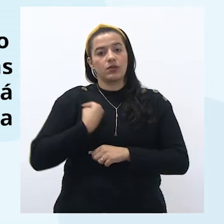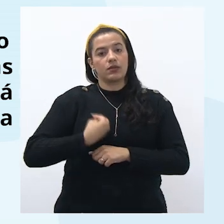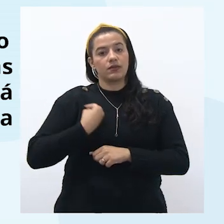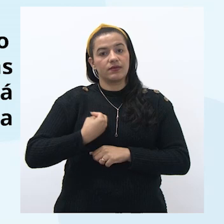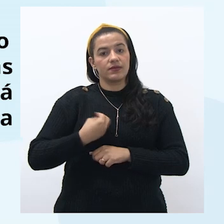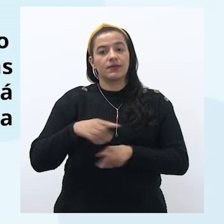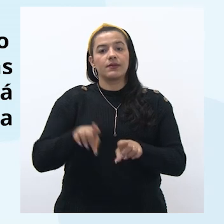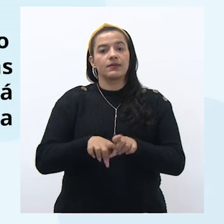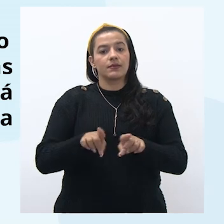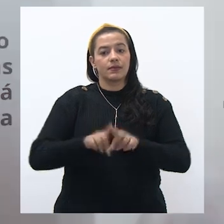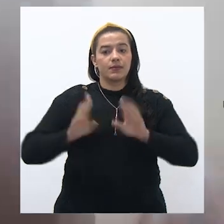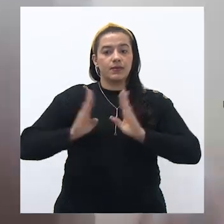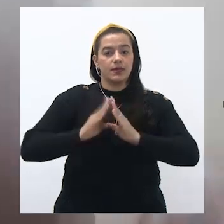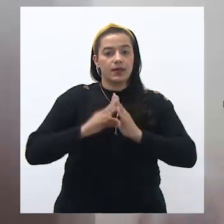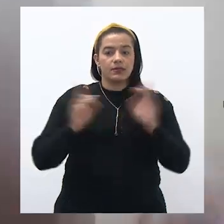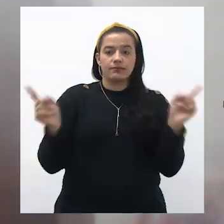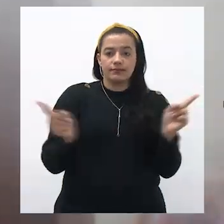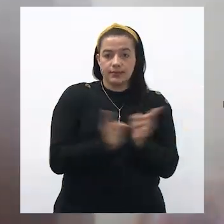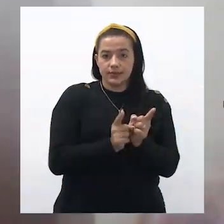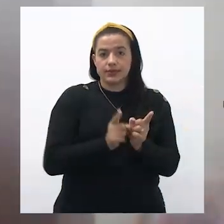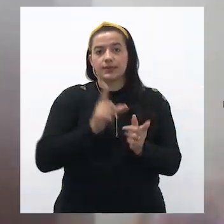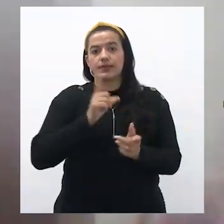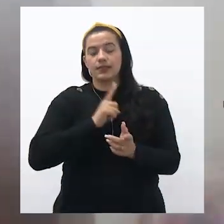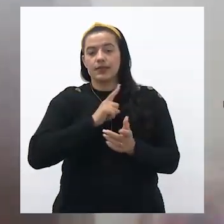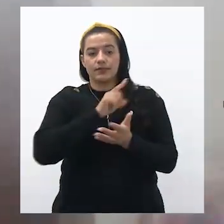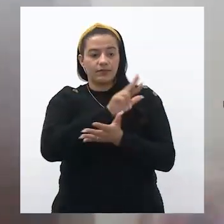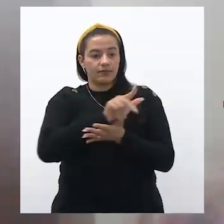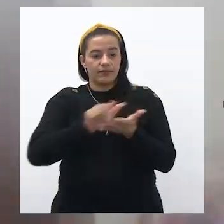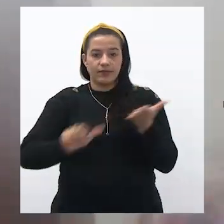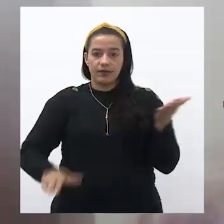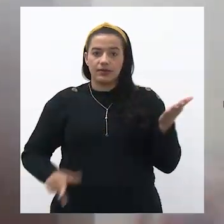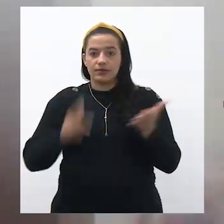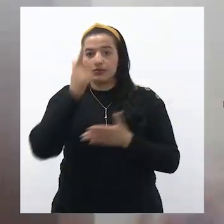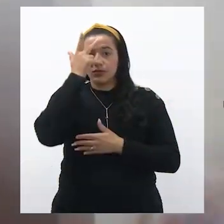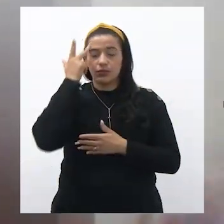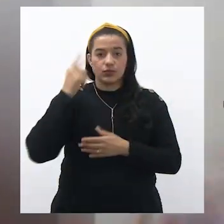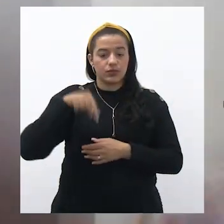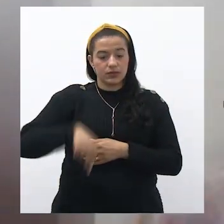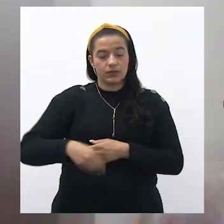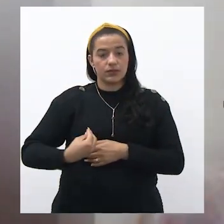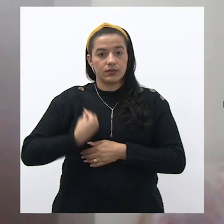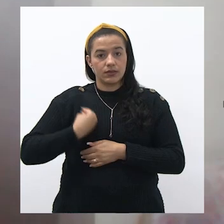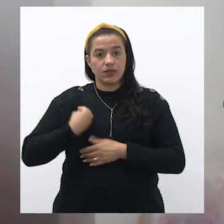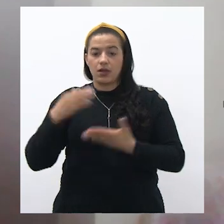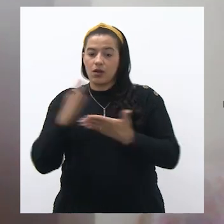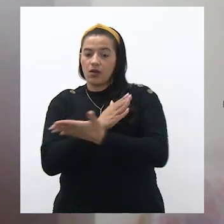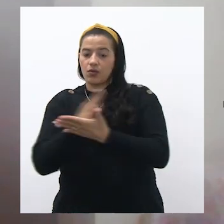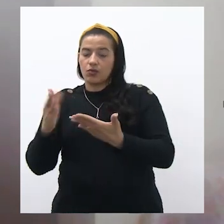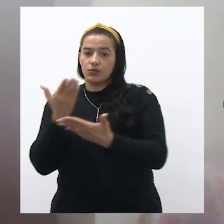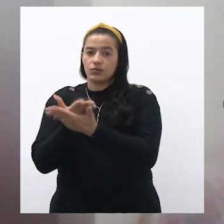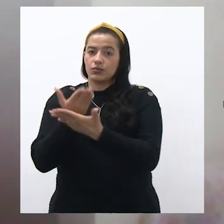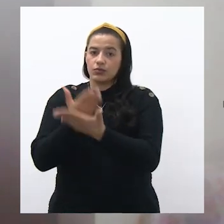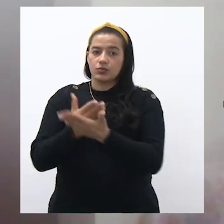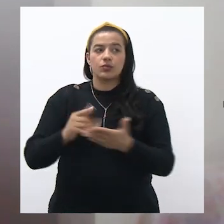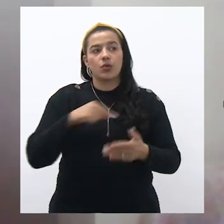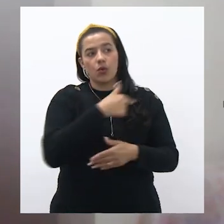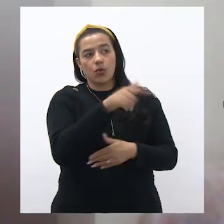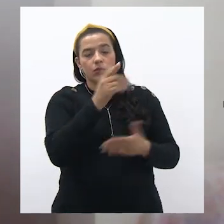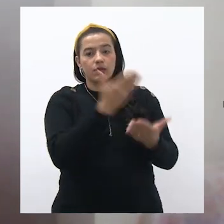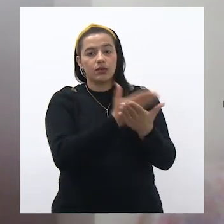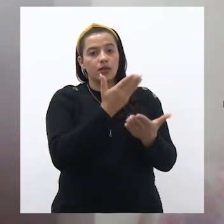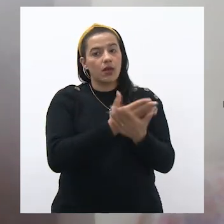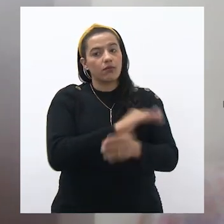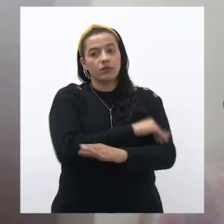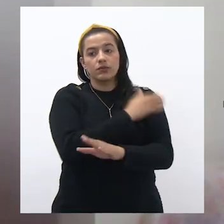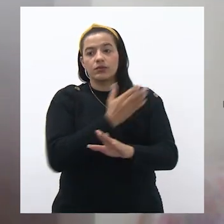casa pequena, onde eu tenho várias pessoas que vivem aqui e que umas estudam, as outras têm aula o tempo inteiro, a